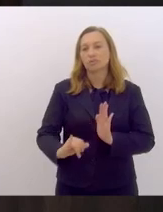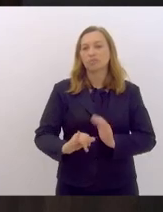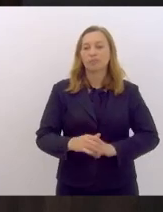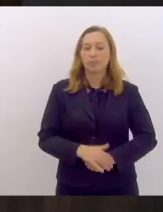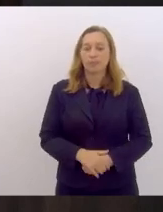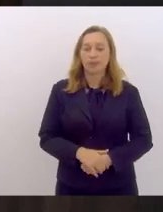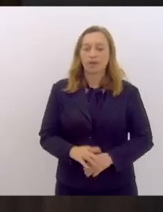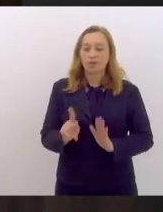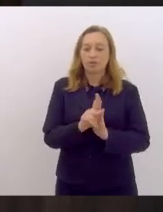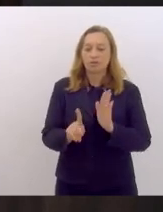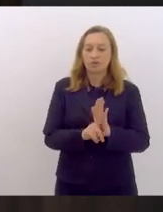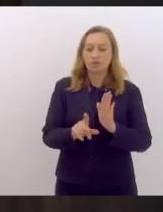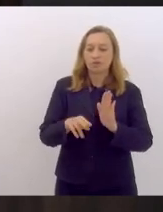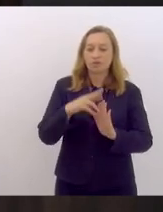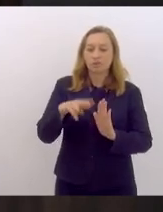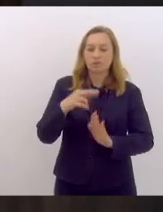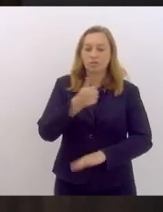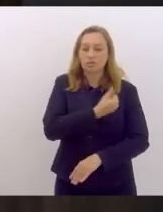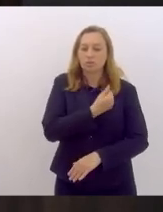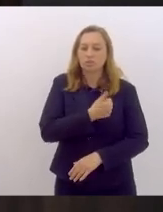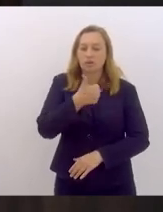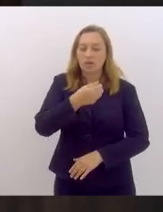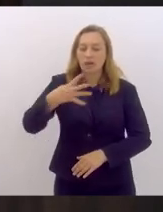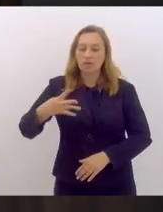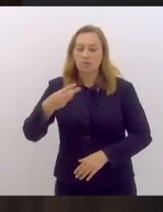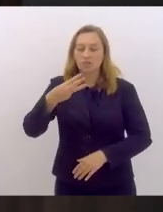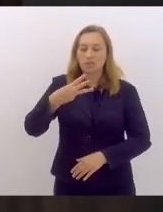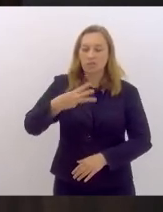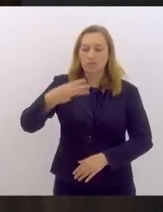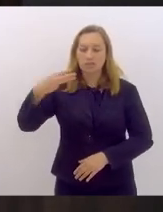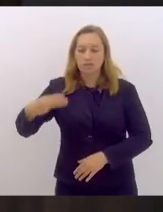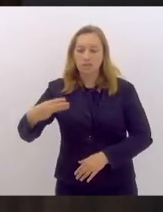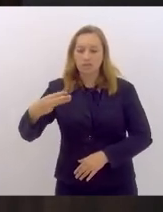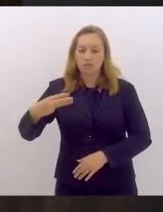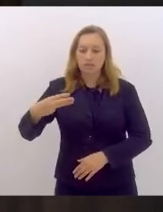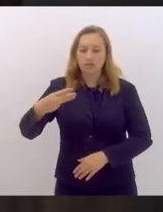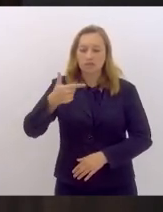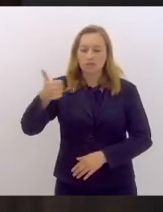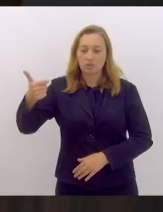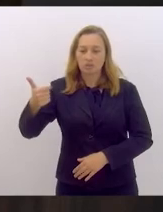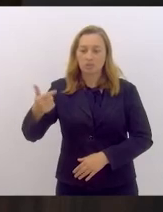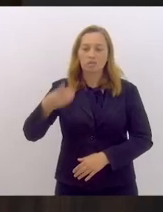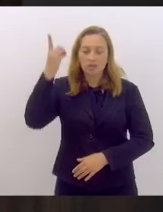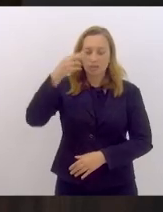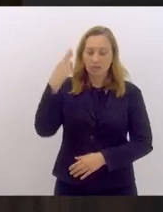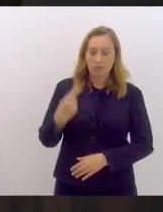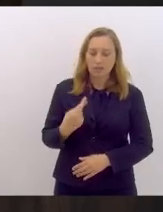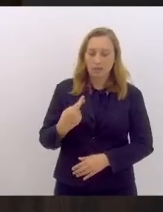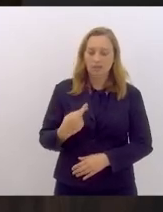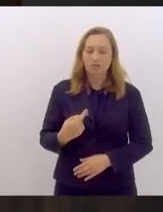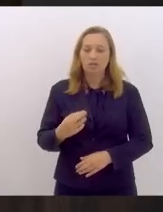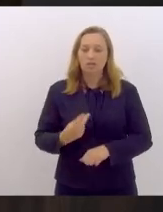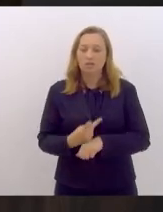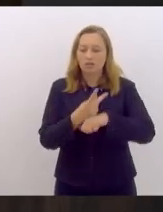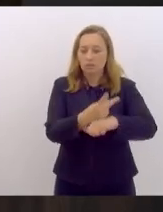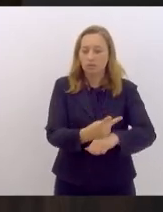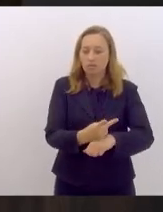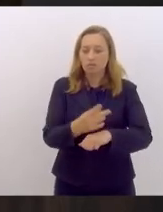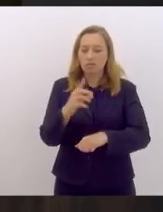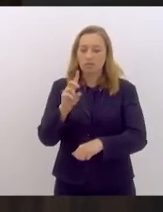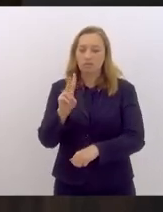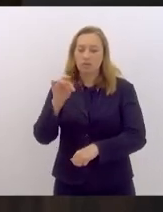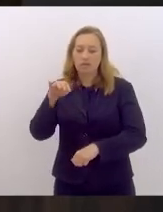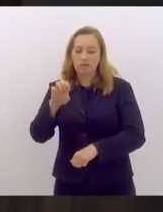promulgação. Projeto de resolução número 1413, de 22, de autoria da deputada Renata Souza, que concede diploma Abadia de